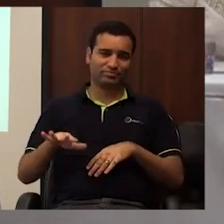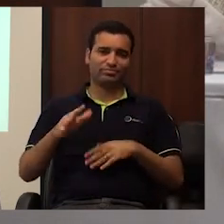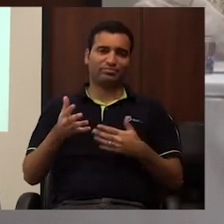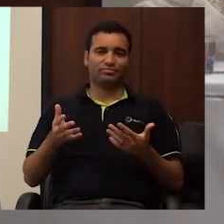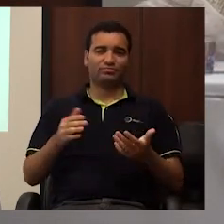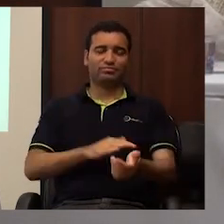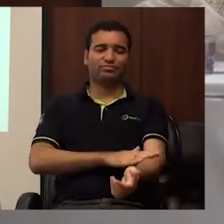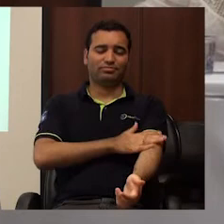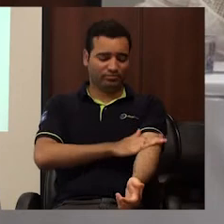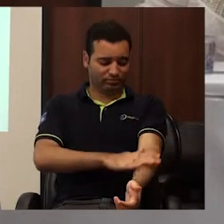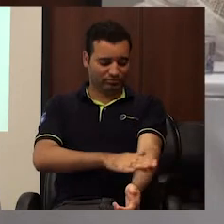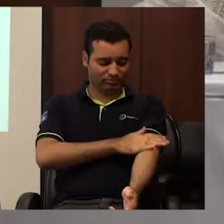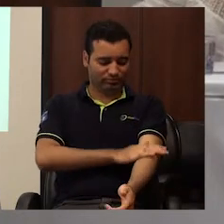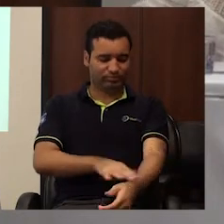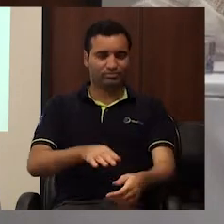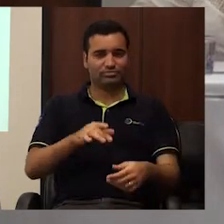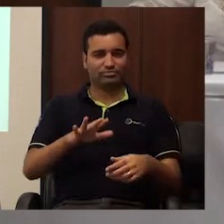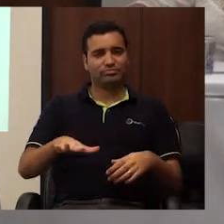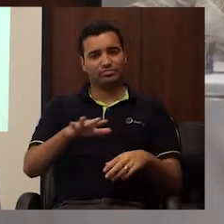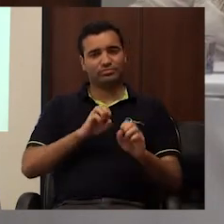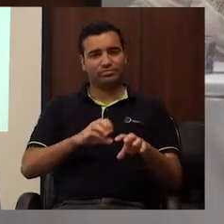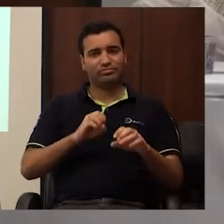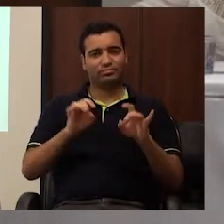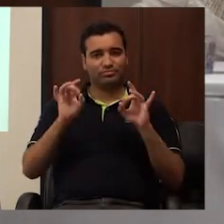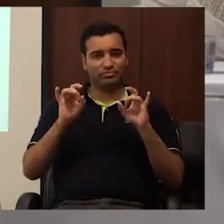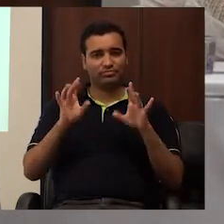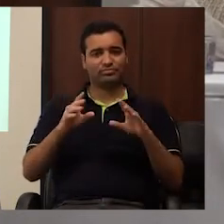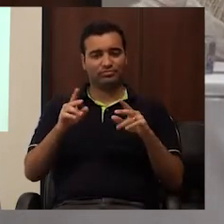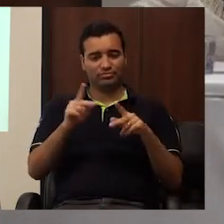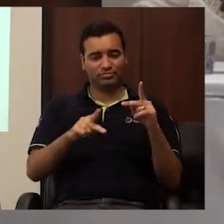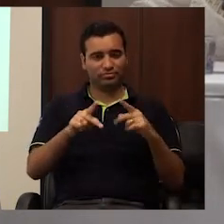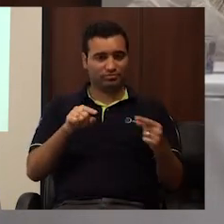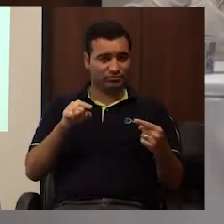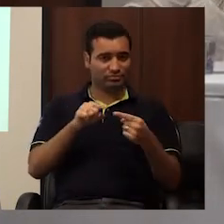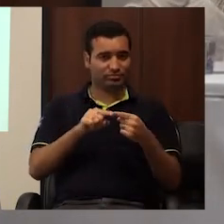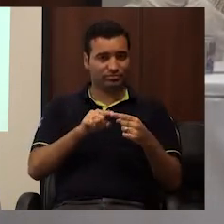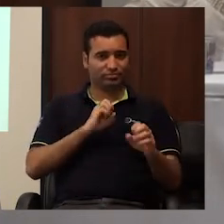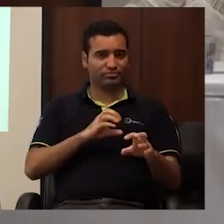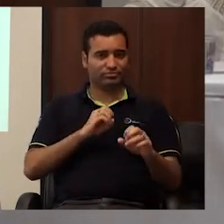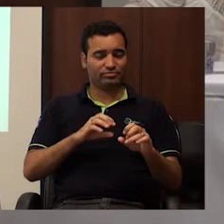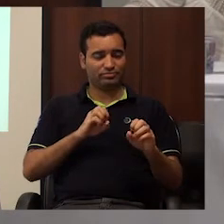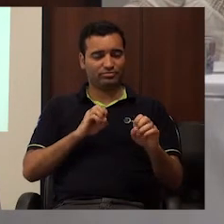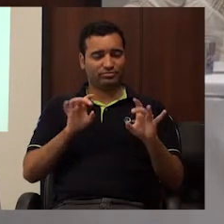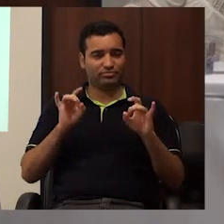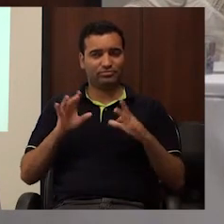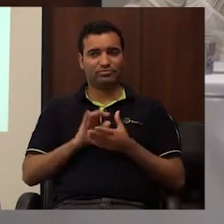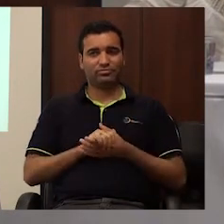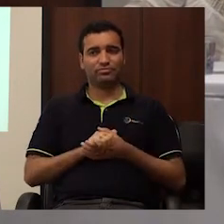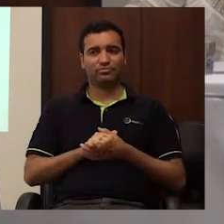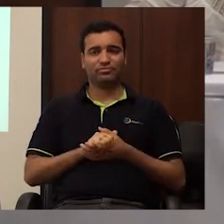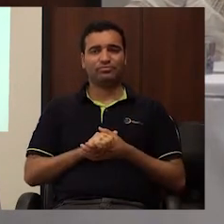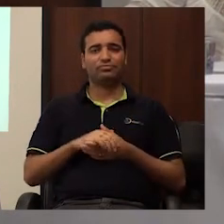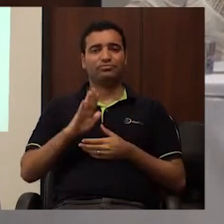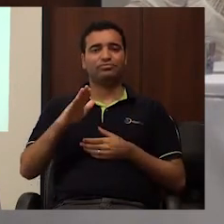afeitas à área da educação especial e ao público-alvo da educação especial. E assim, a partir